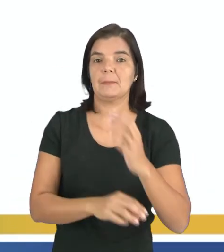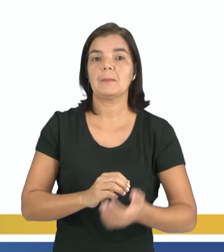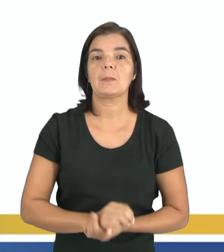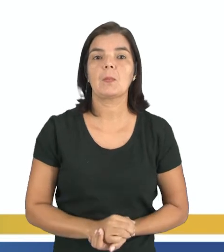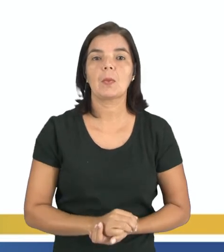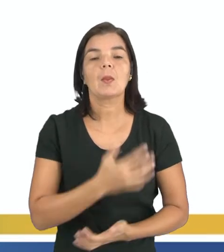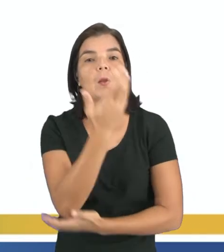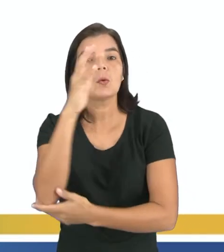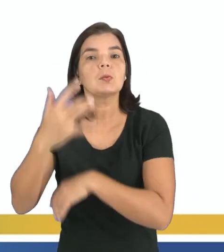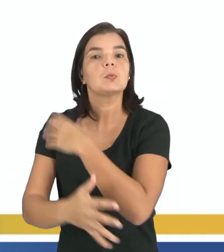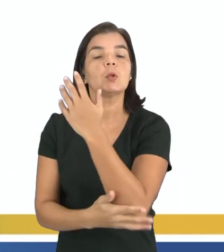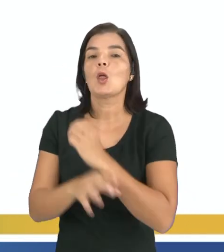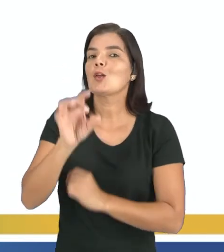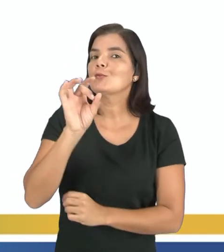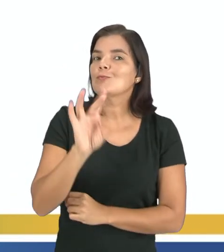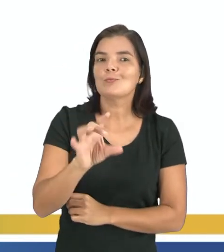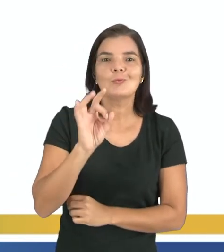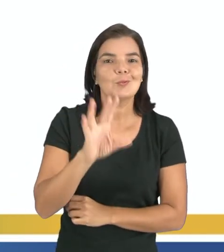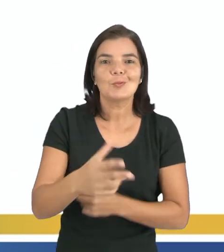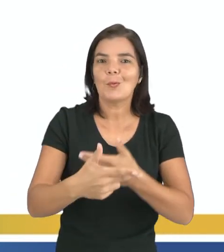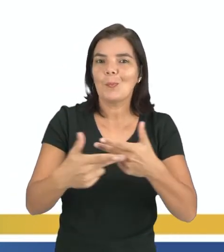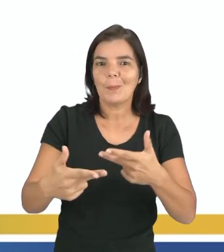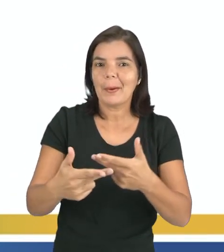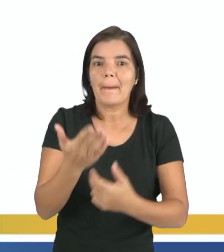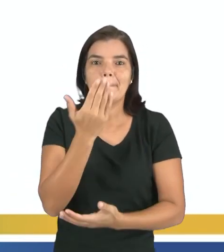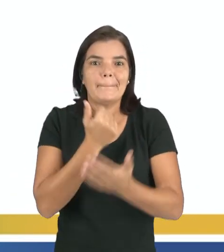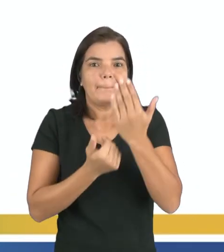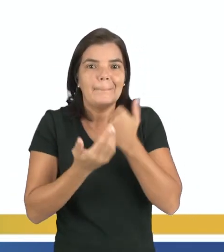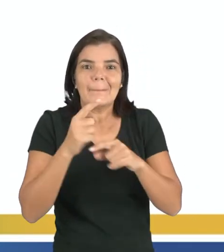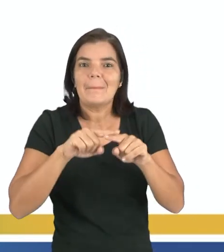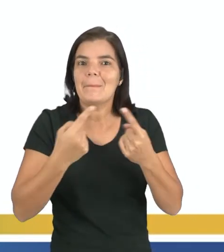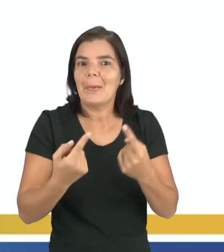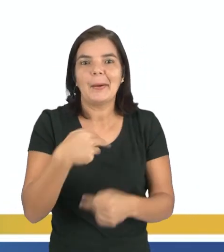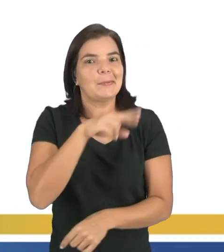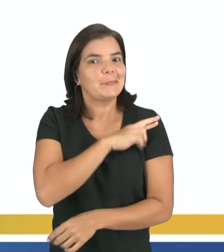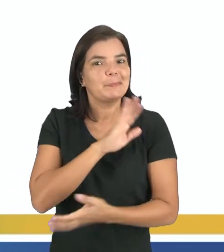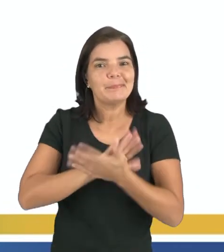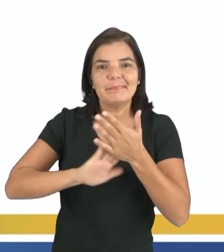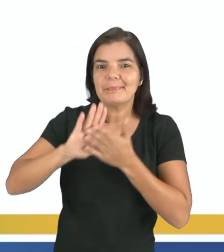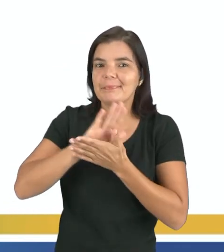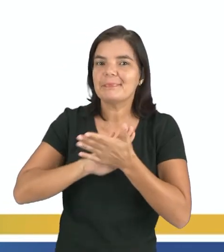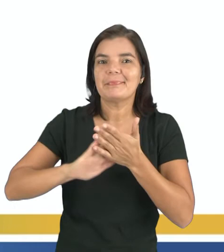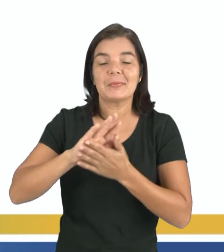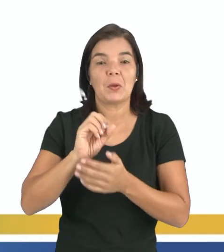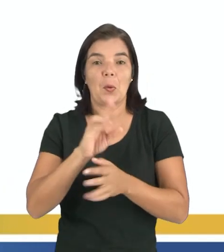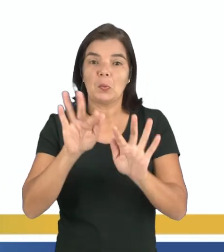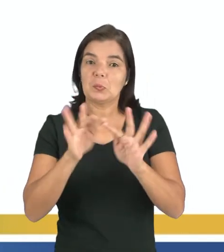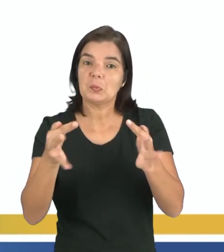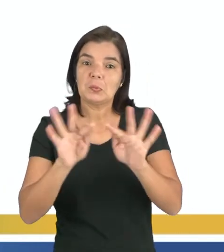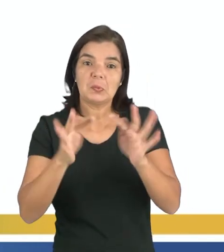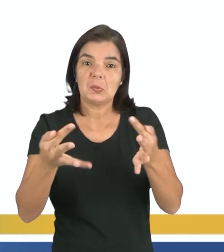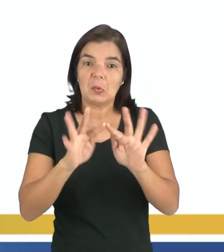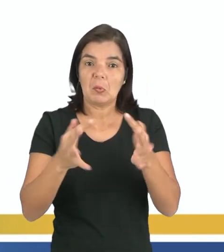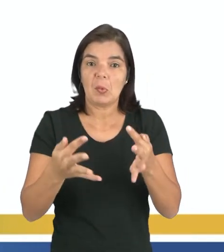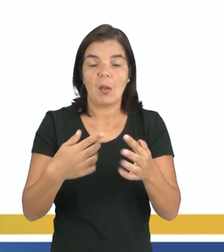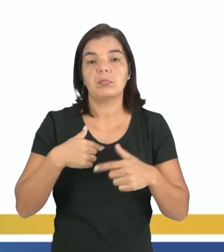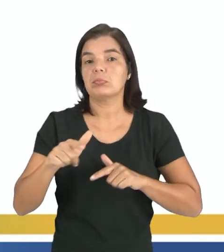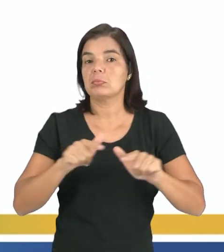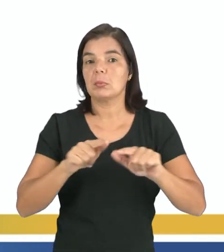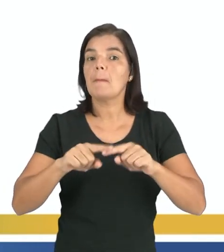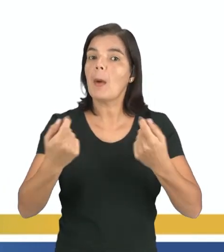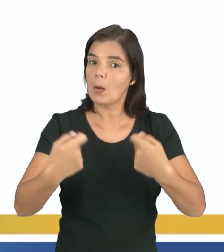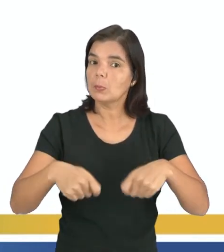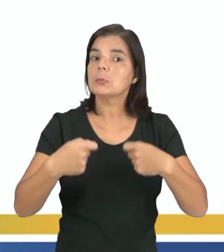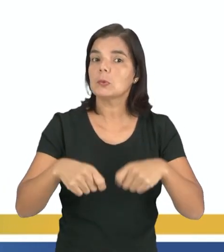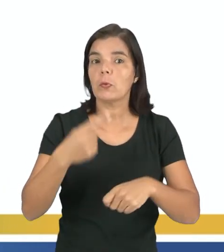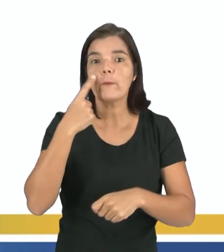meio ambiente não é apenas algo para ser consumido, sem responsabilidade ou simplesmente estar ao nosso serviço.